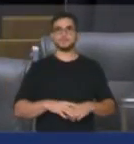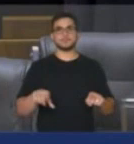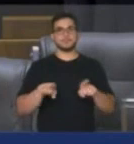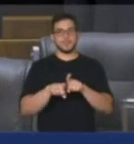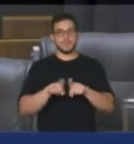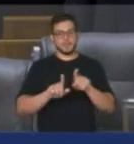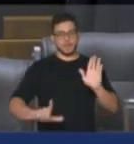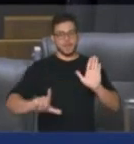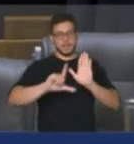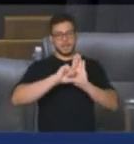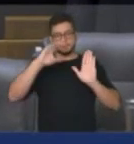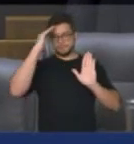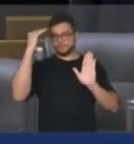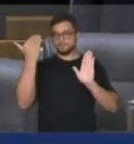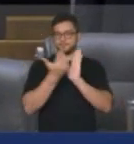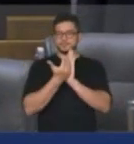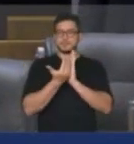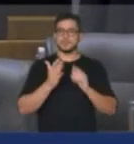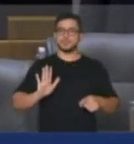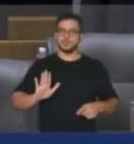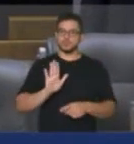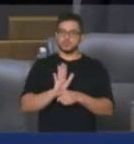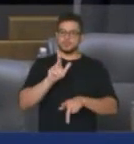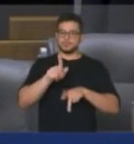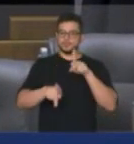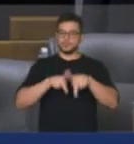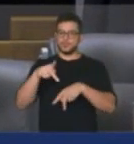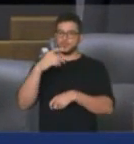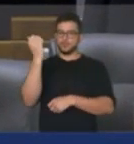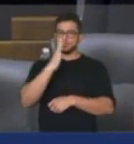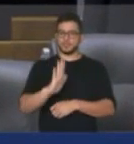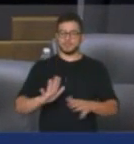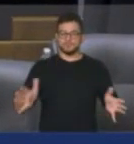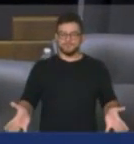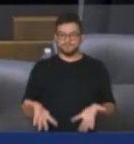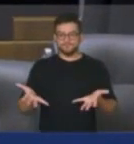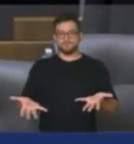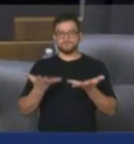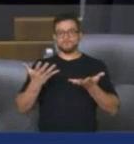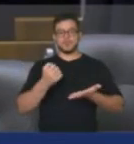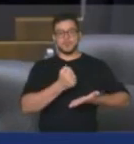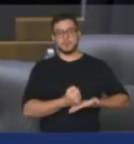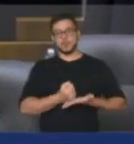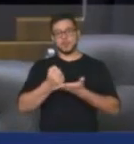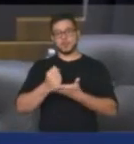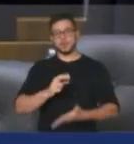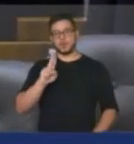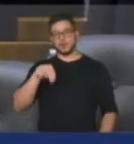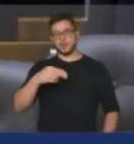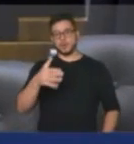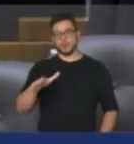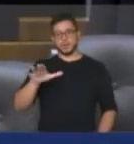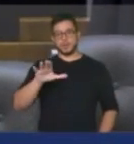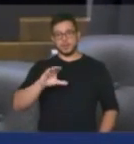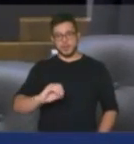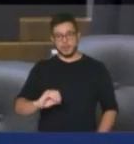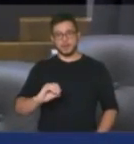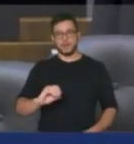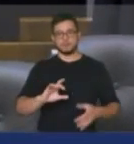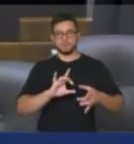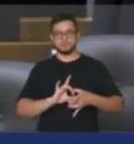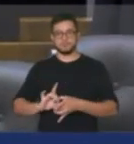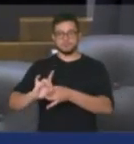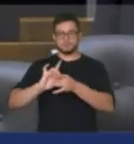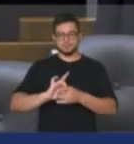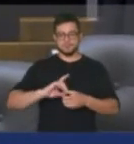bem geral do povo brasileiro, sustentar a união, a integridade e a independência